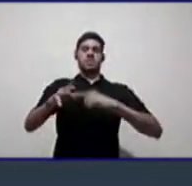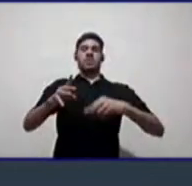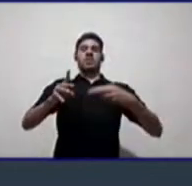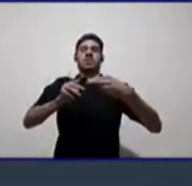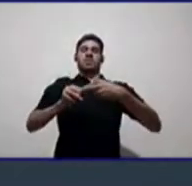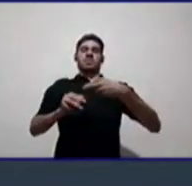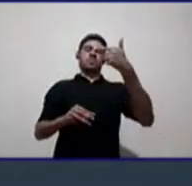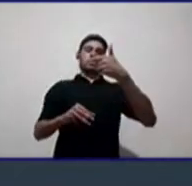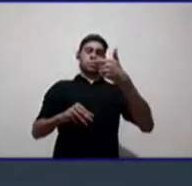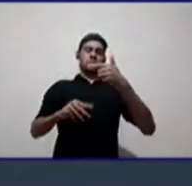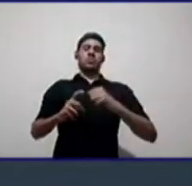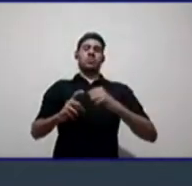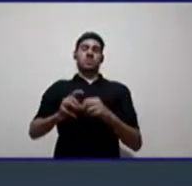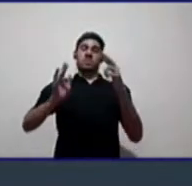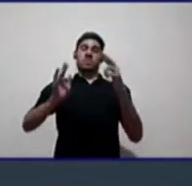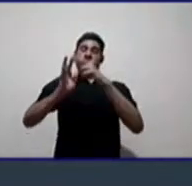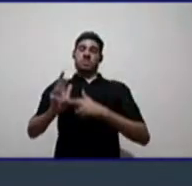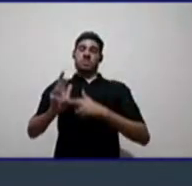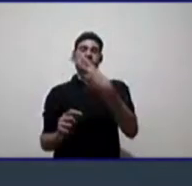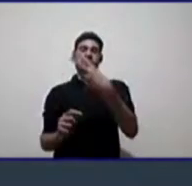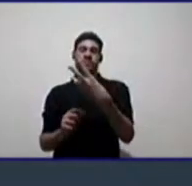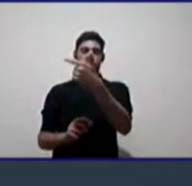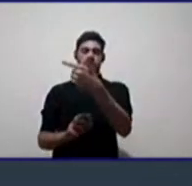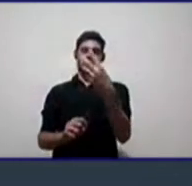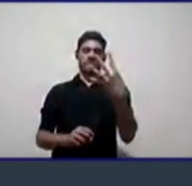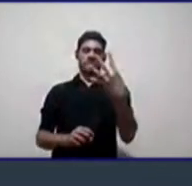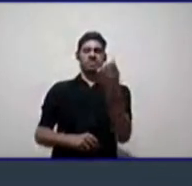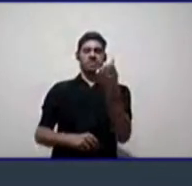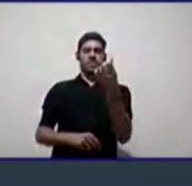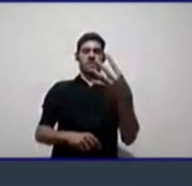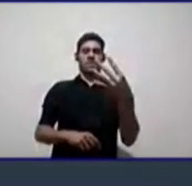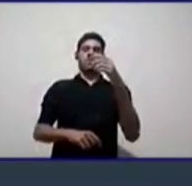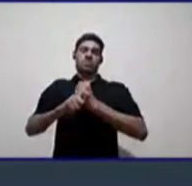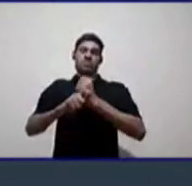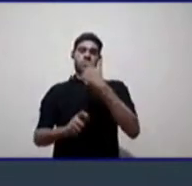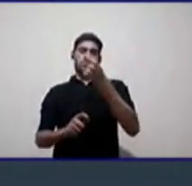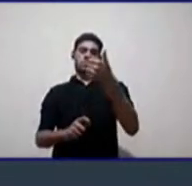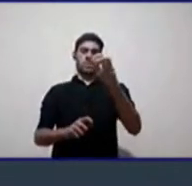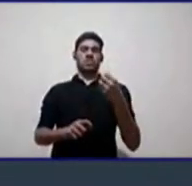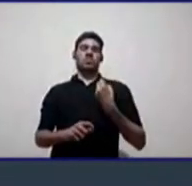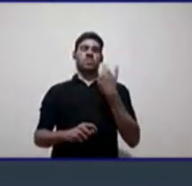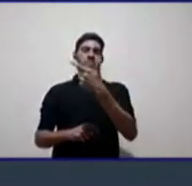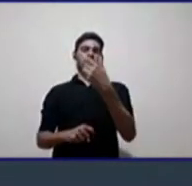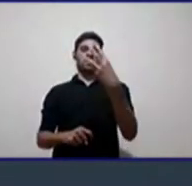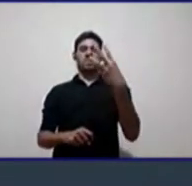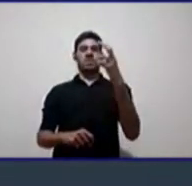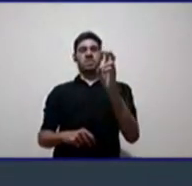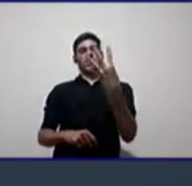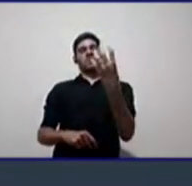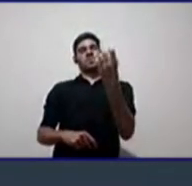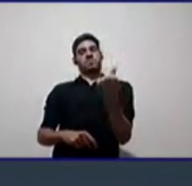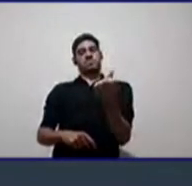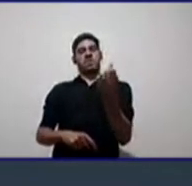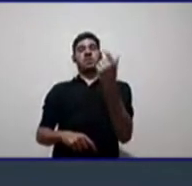da resolução 23.464 de 2015 e número 23.546 de